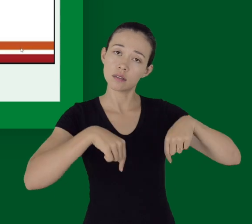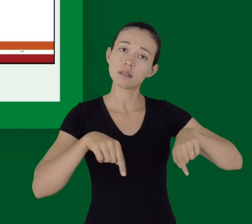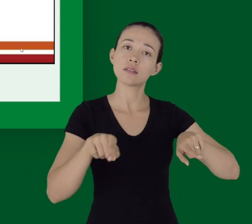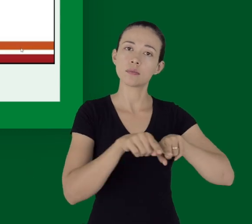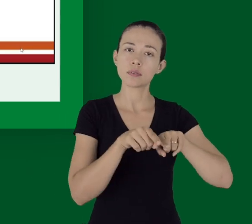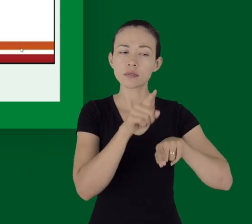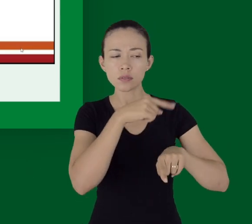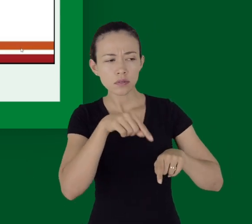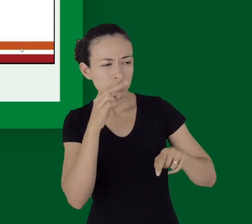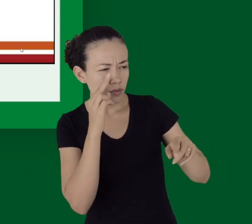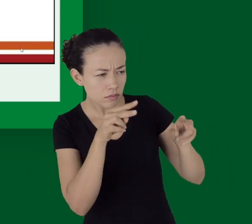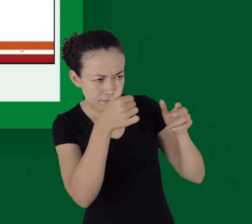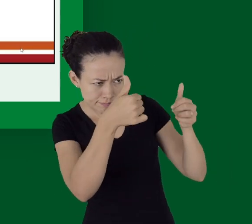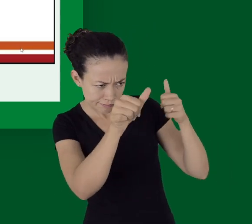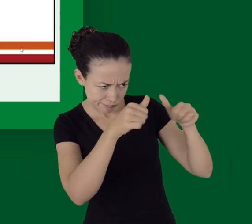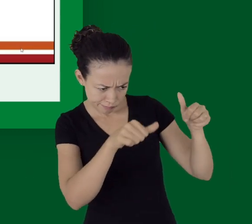detalhes